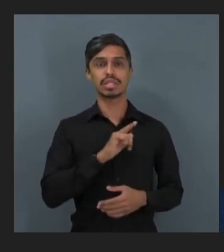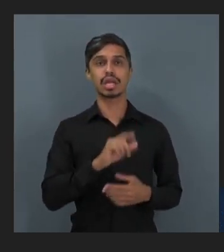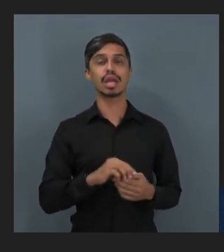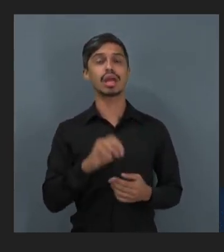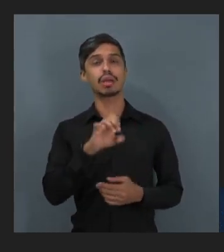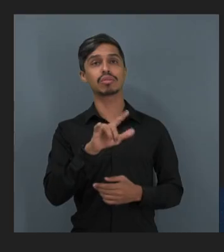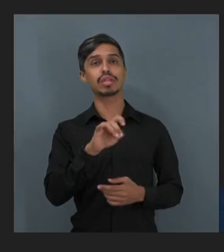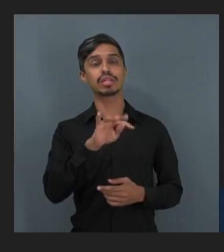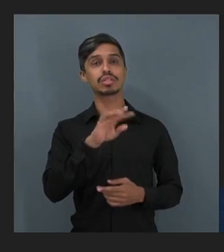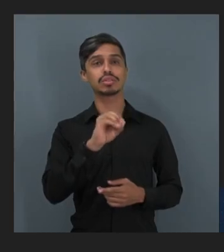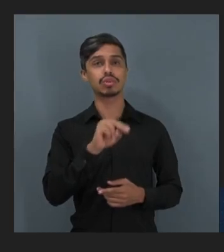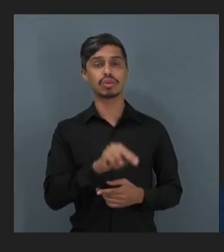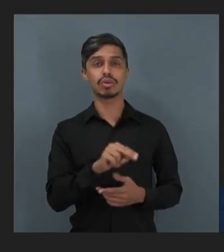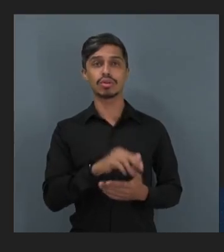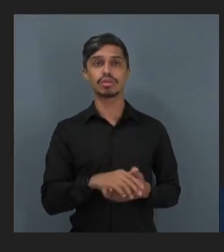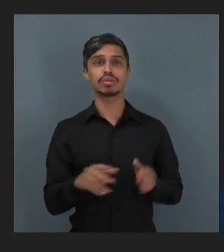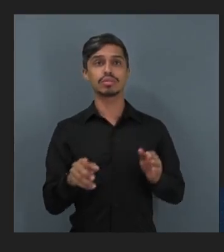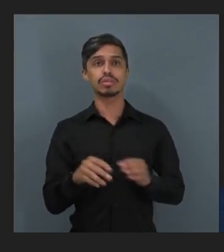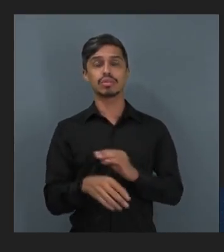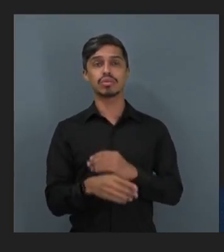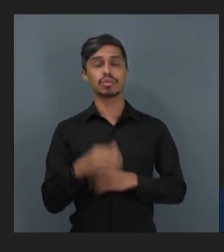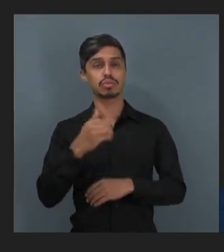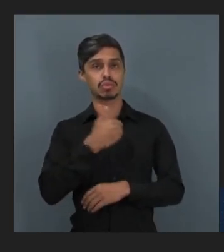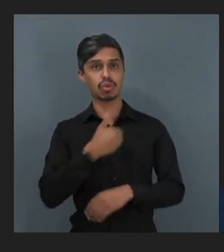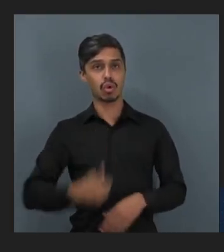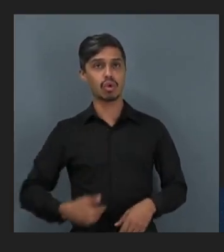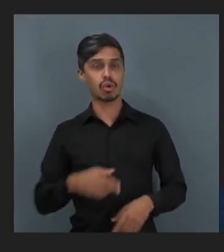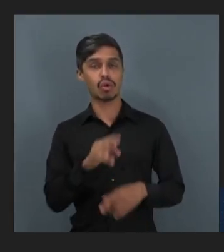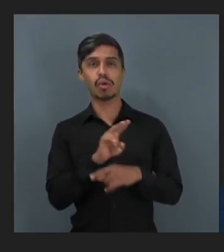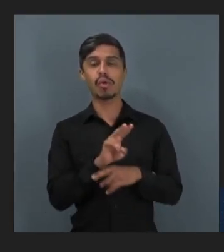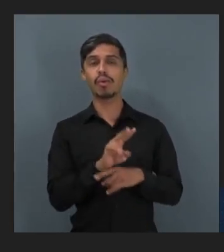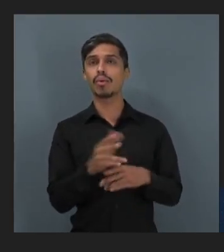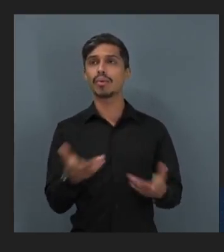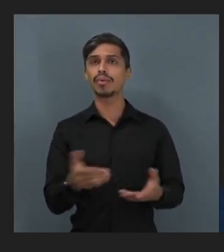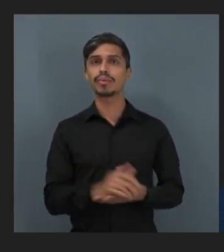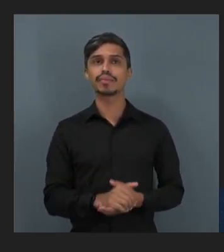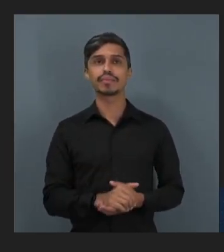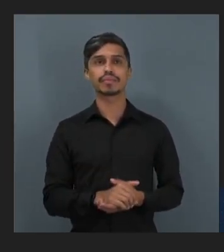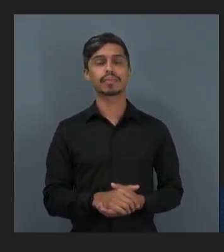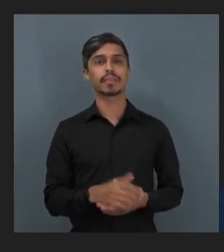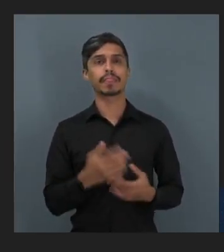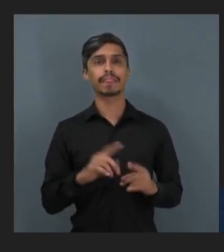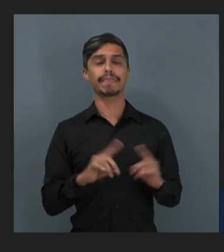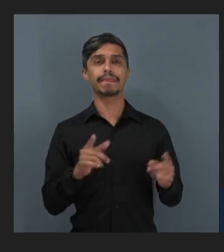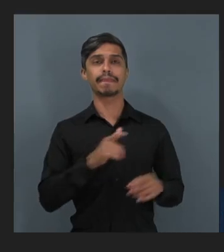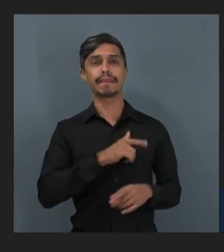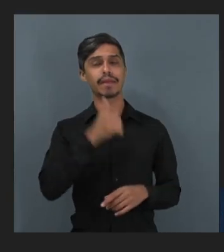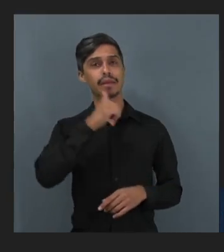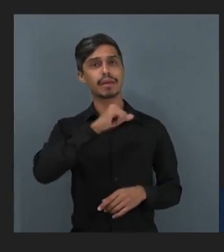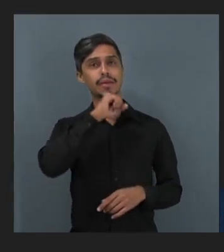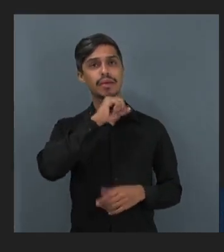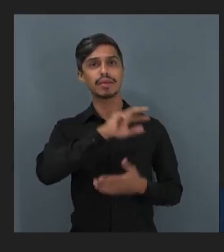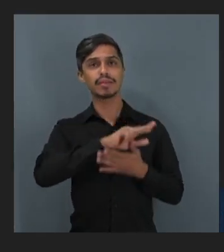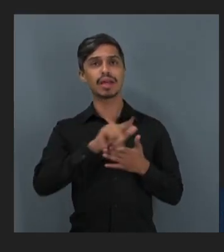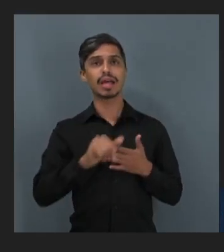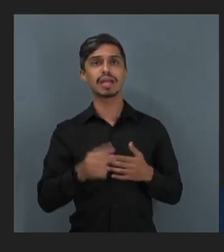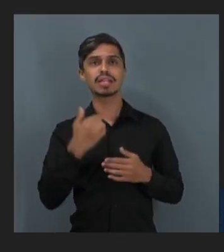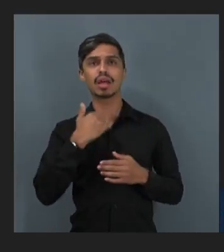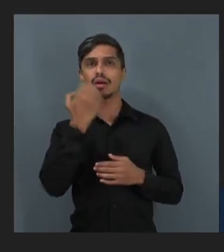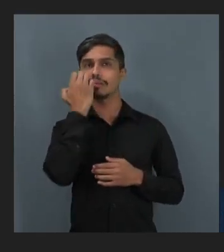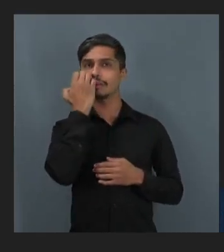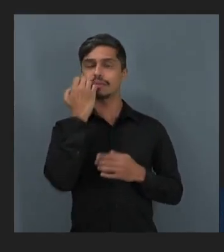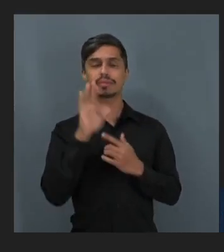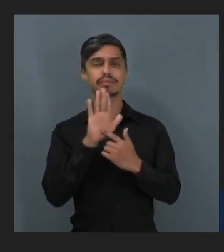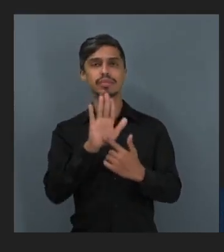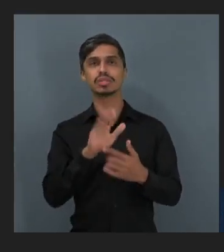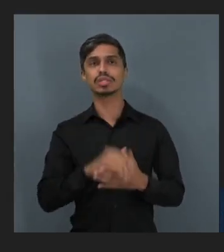tutela do Estado. Nós temos mães fazendo apelos, netos, crianças. Eu coloquei no áudio aí, nessa